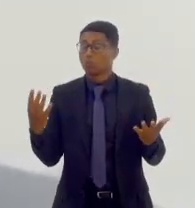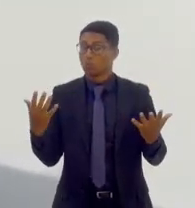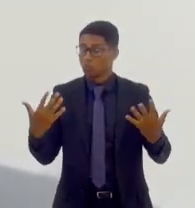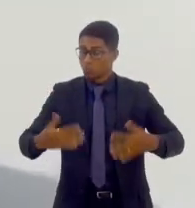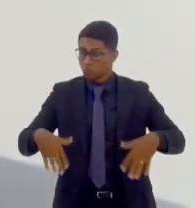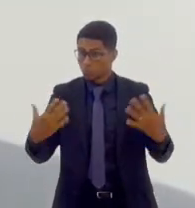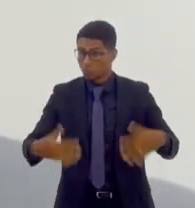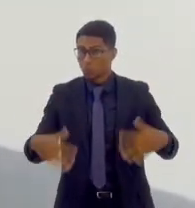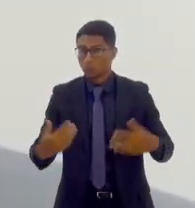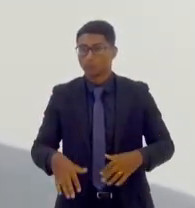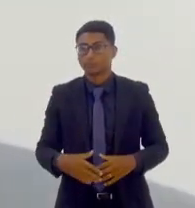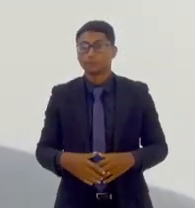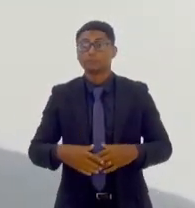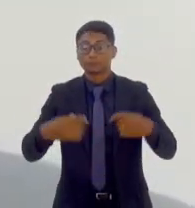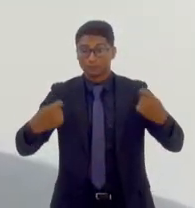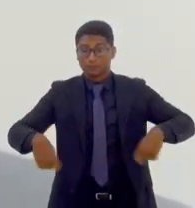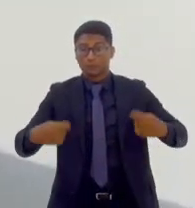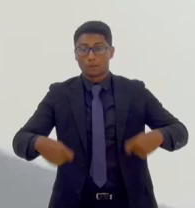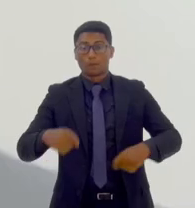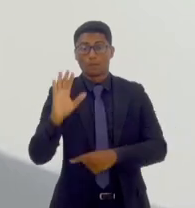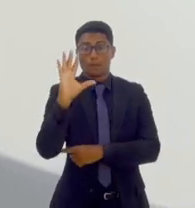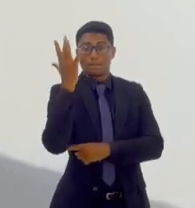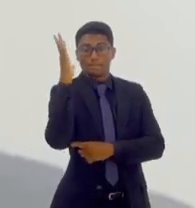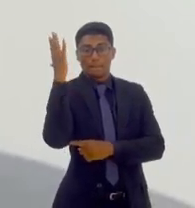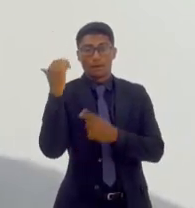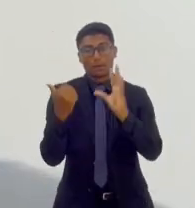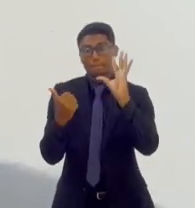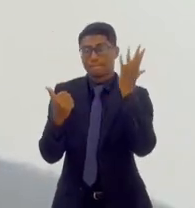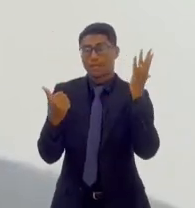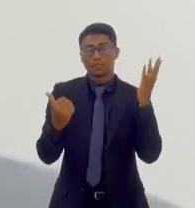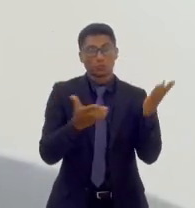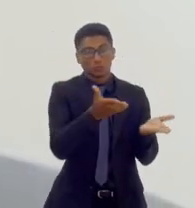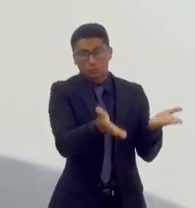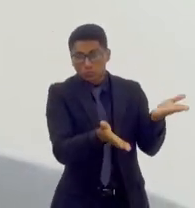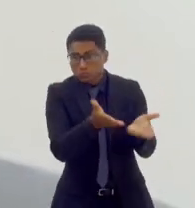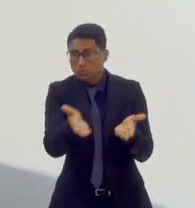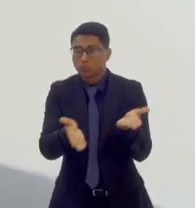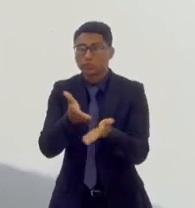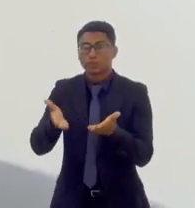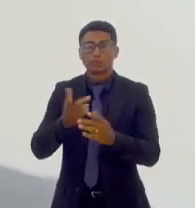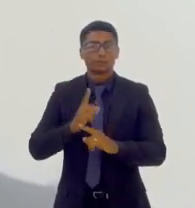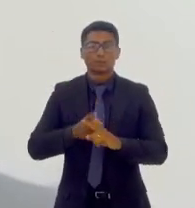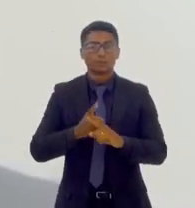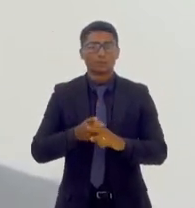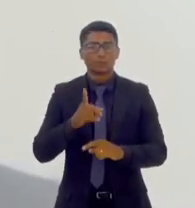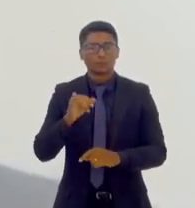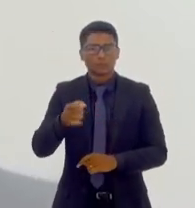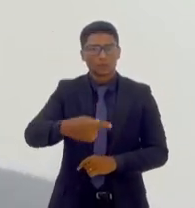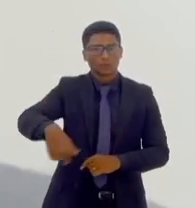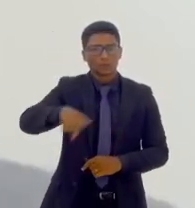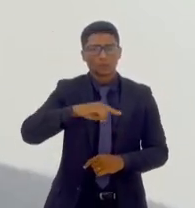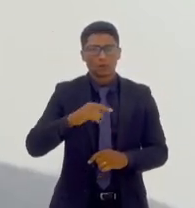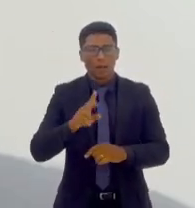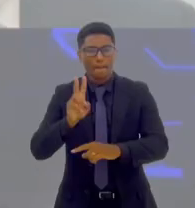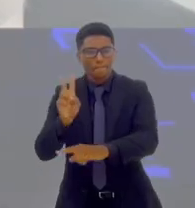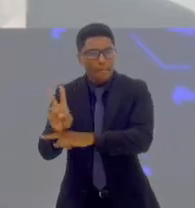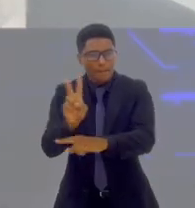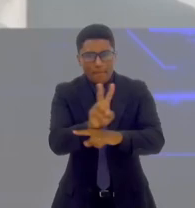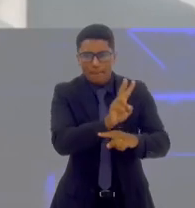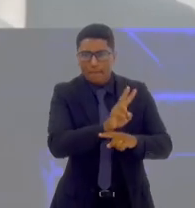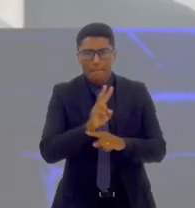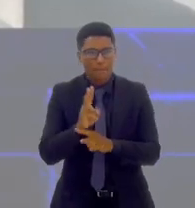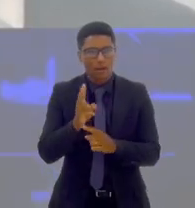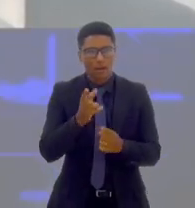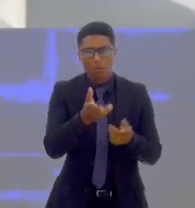dúvida nenhuma, o cuidado com a questão do meio ambiente é fundamental. Porque se nós não tivermos um meio ambiente